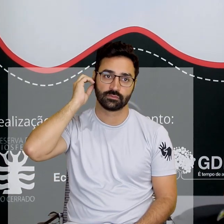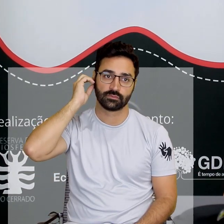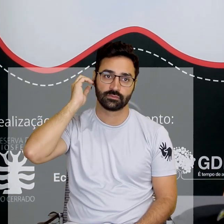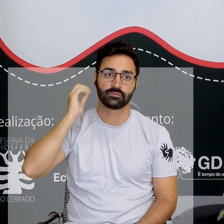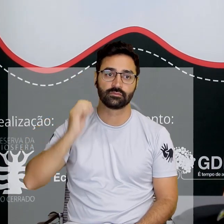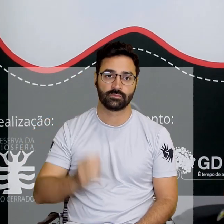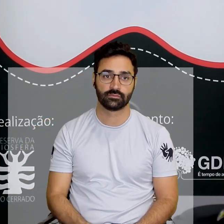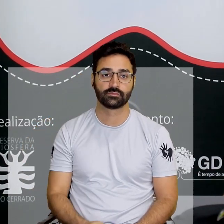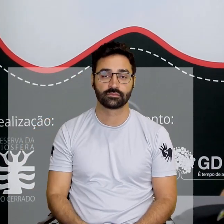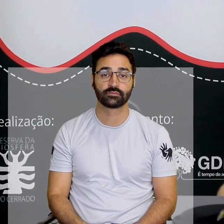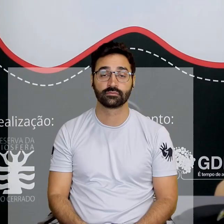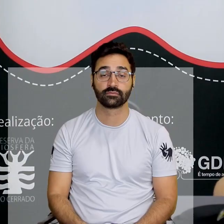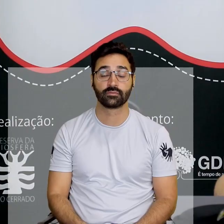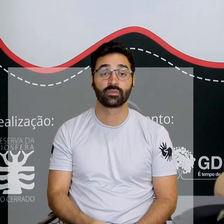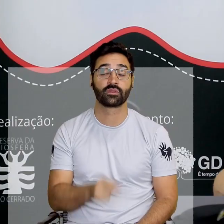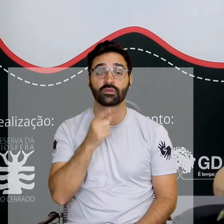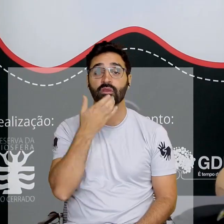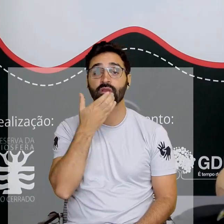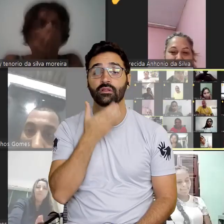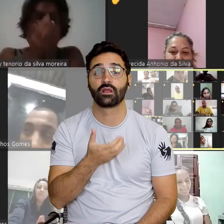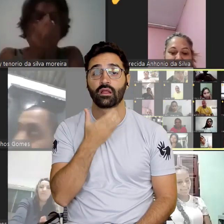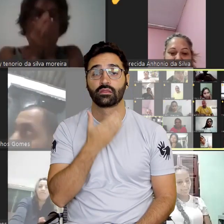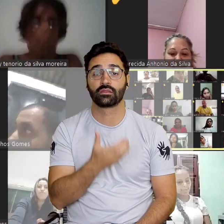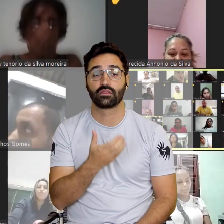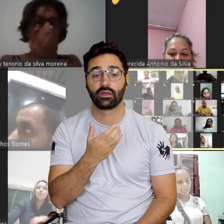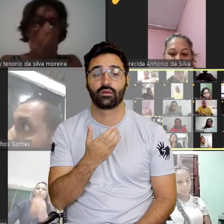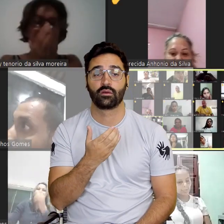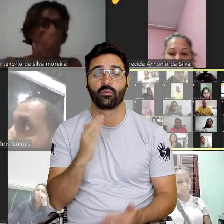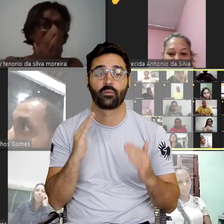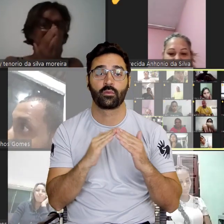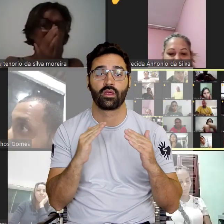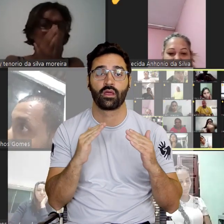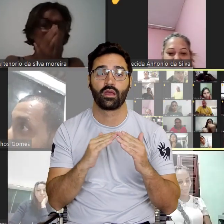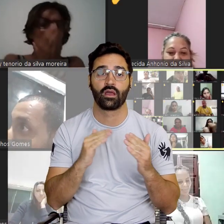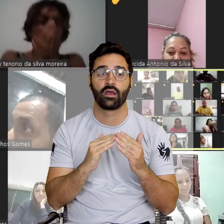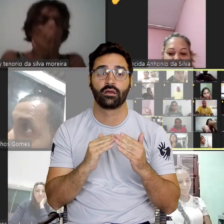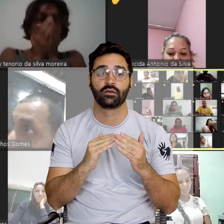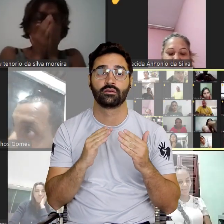Geralmente na casa de quem que você passa o Natal? Só faz os sinais.